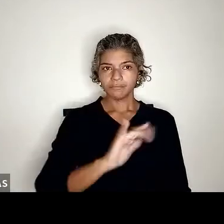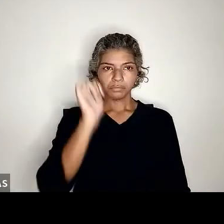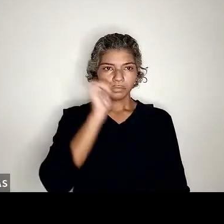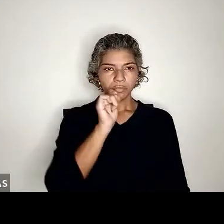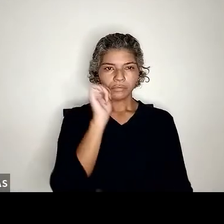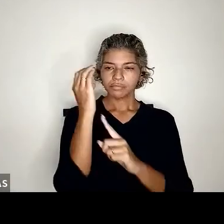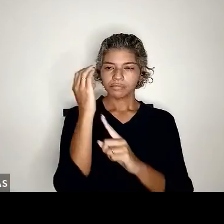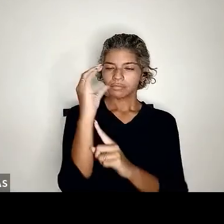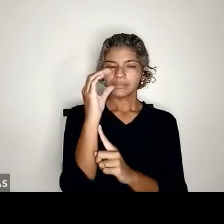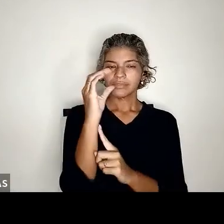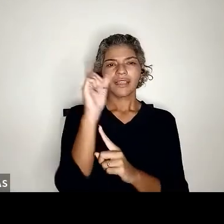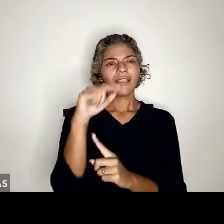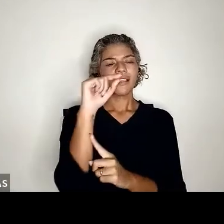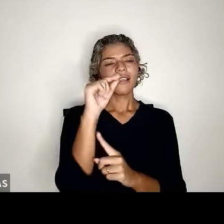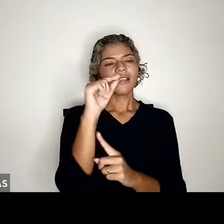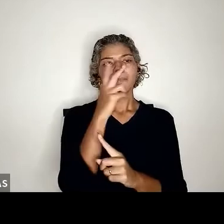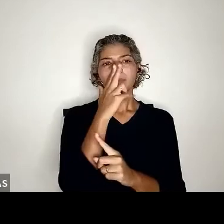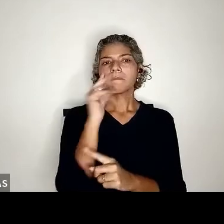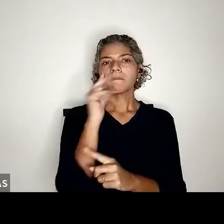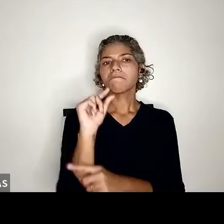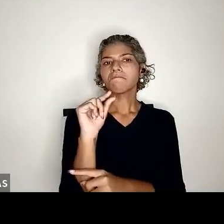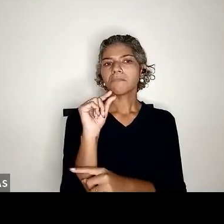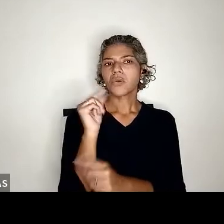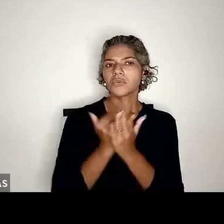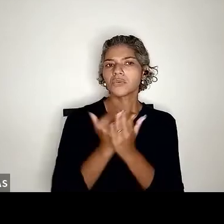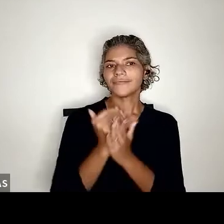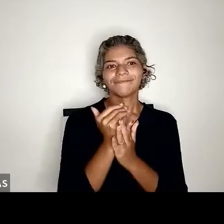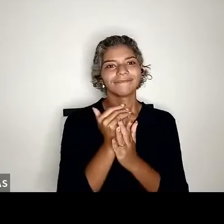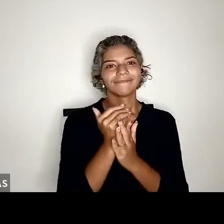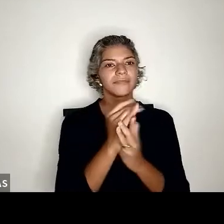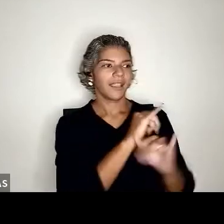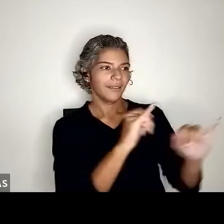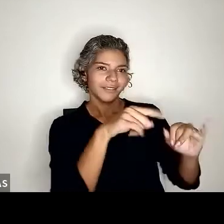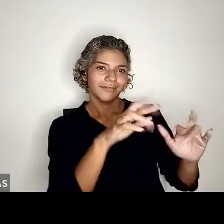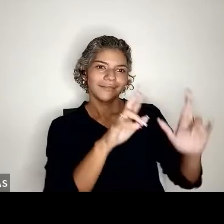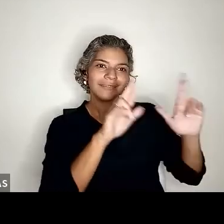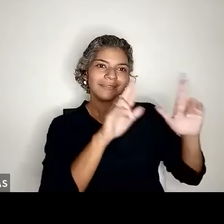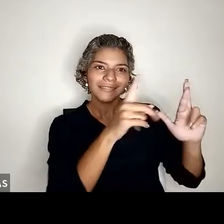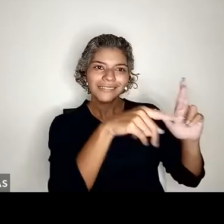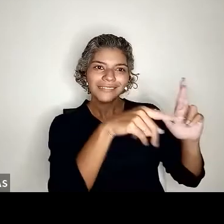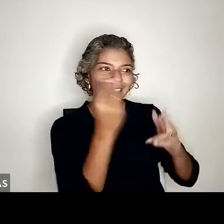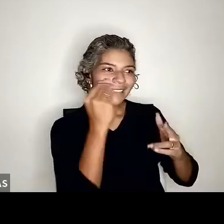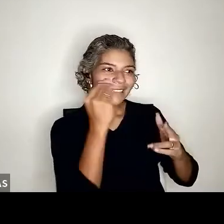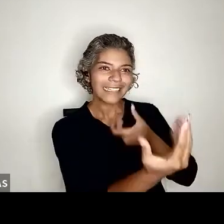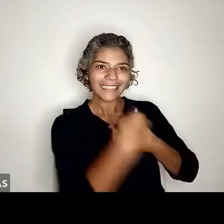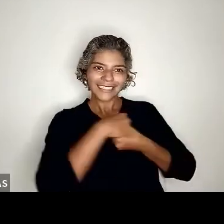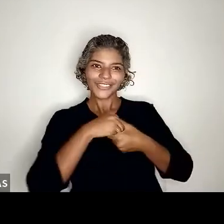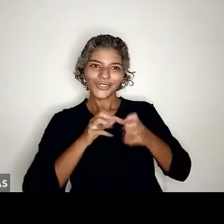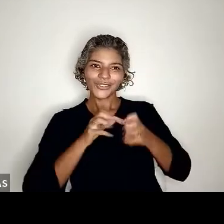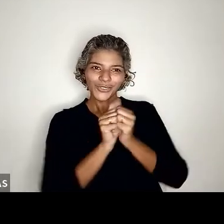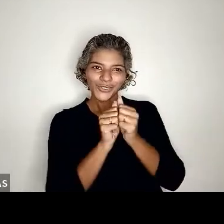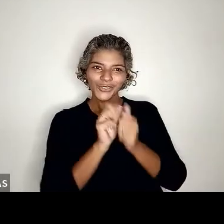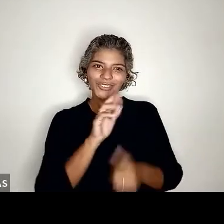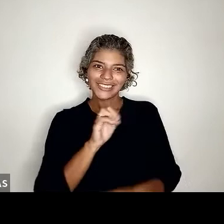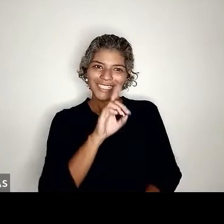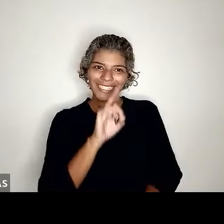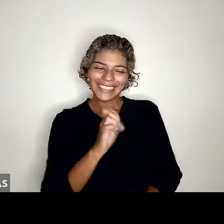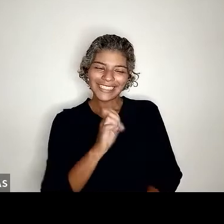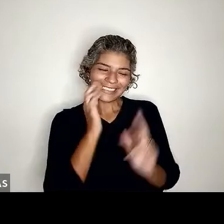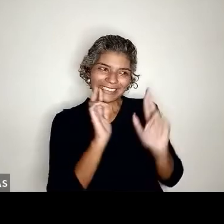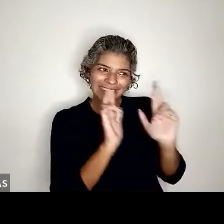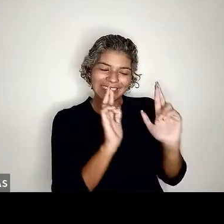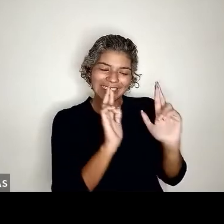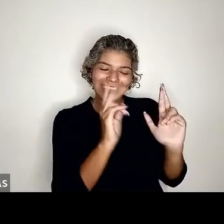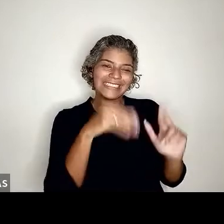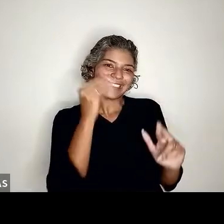muito recente. Já começo dizendo que eu espero convencer a todas vocês a se integrarem conosco nessa experiência, que ainda